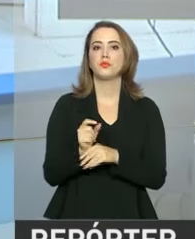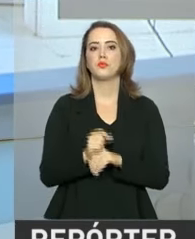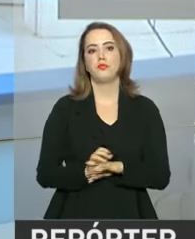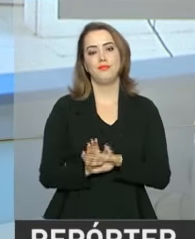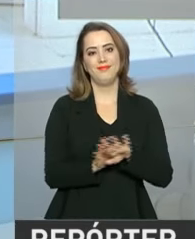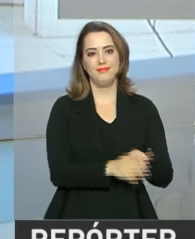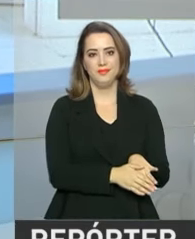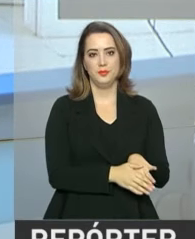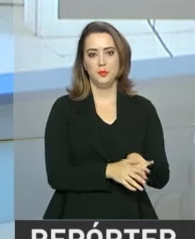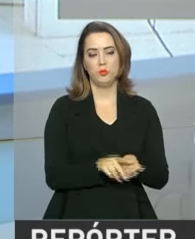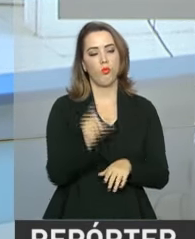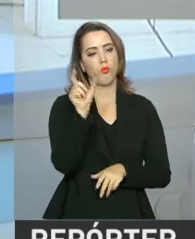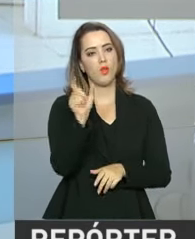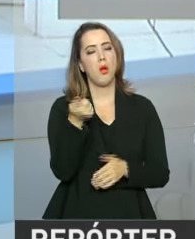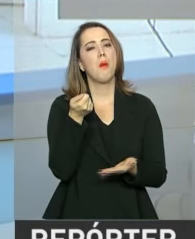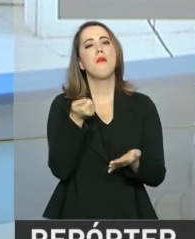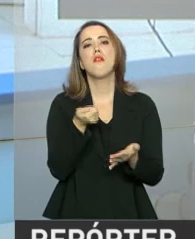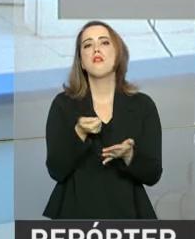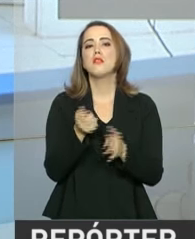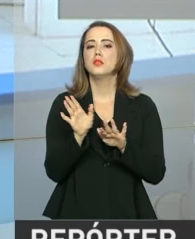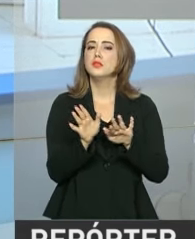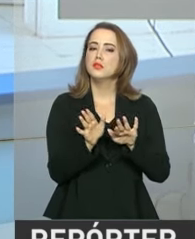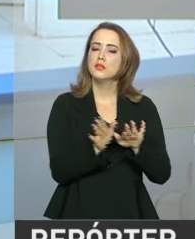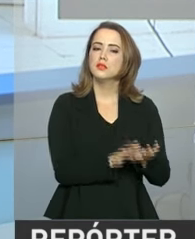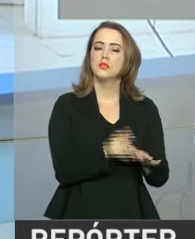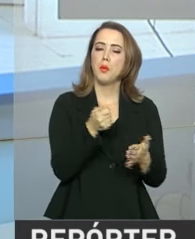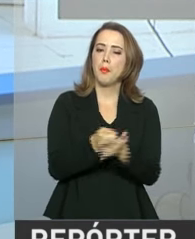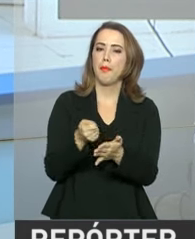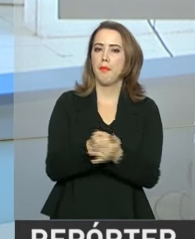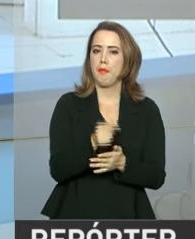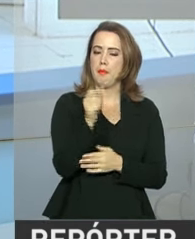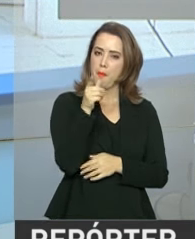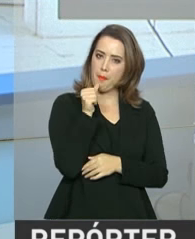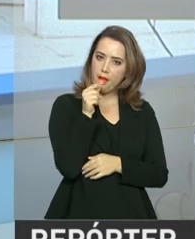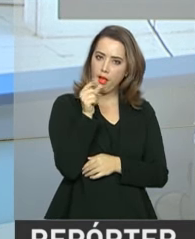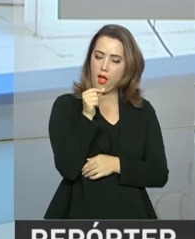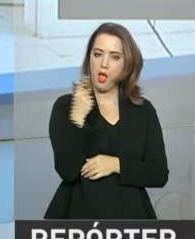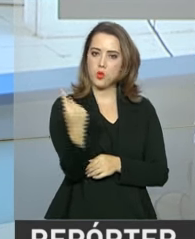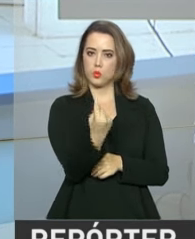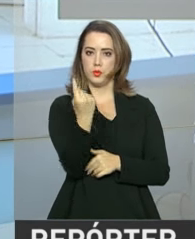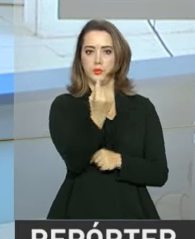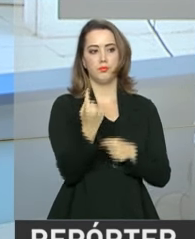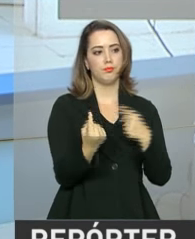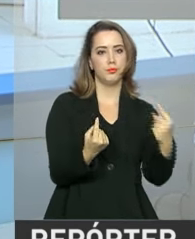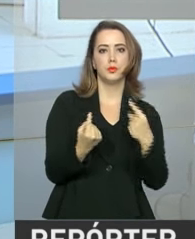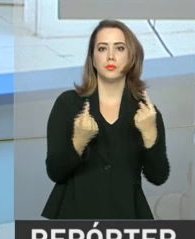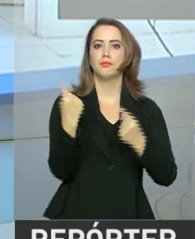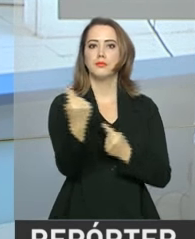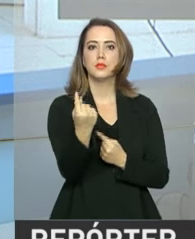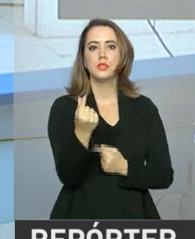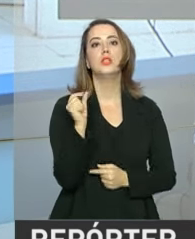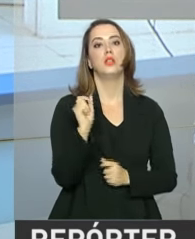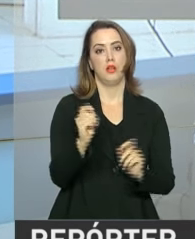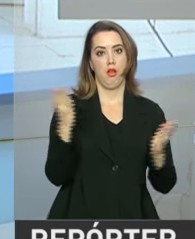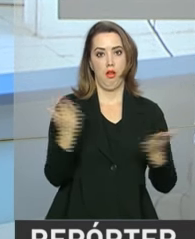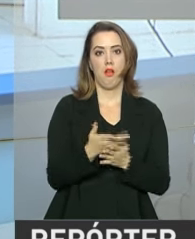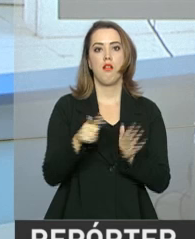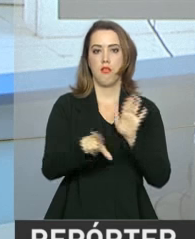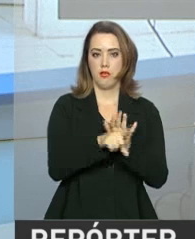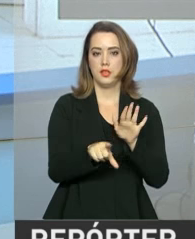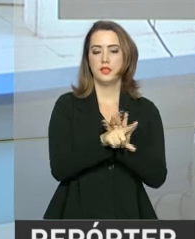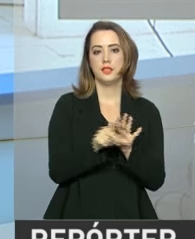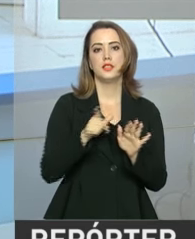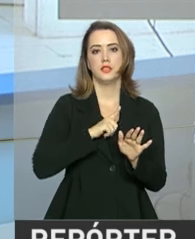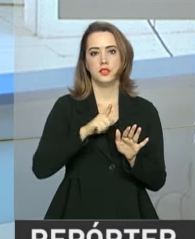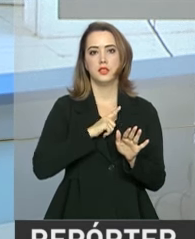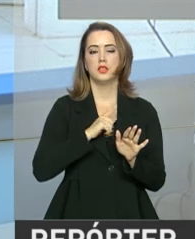d'água individualizada. O presidente em exercício, Michel Temer, sancionou uma lei que torna obrigatória a medição individualizada do consumo de